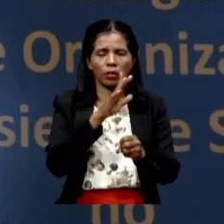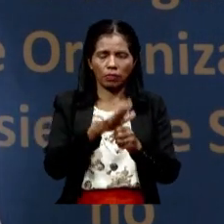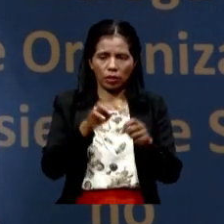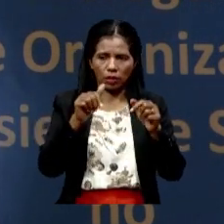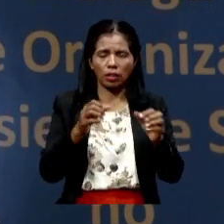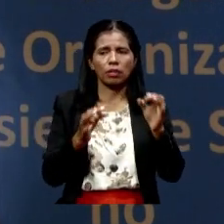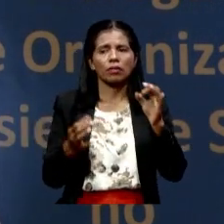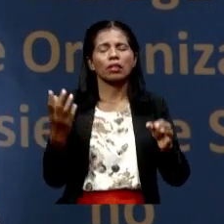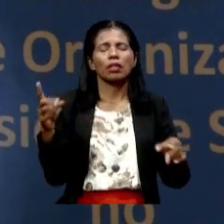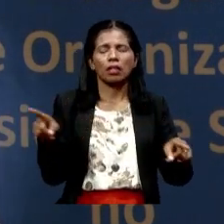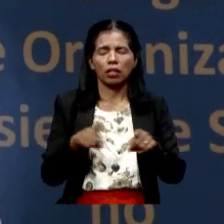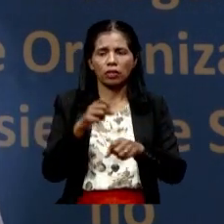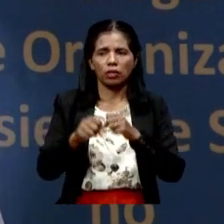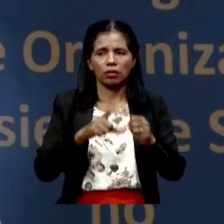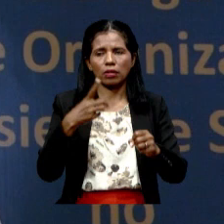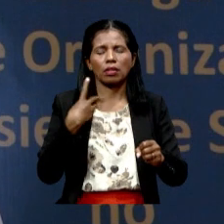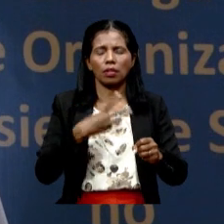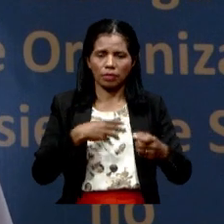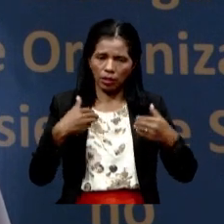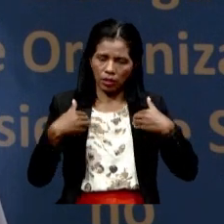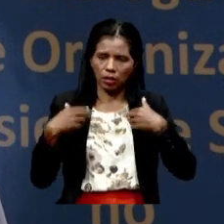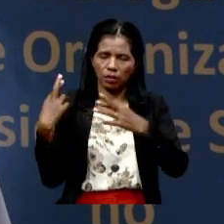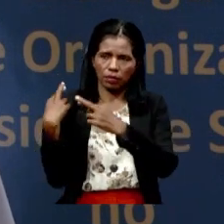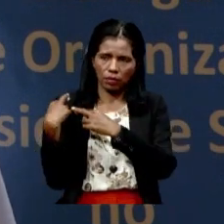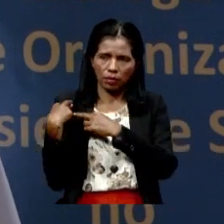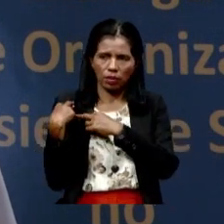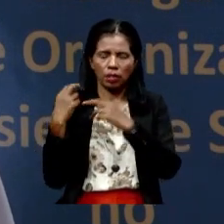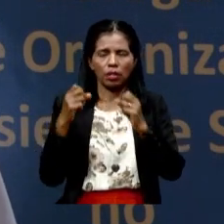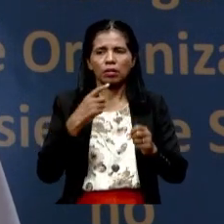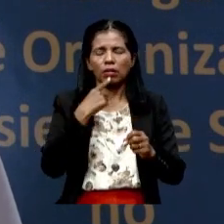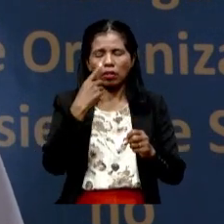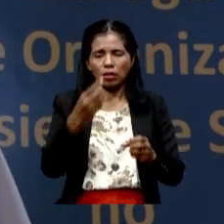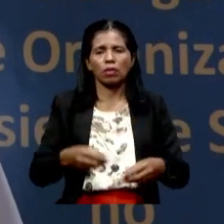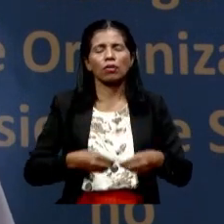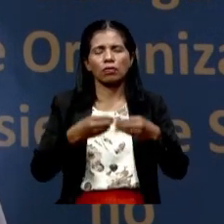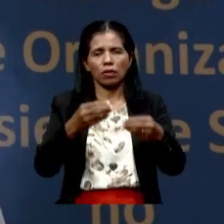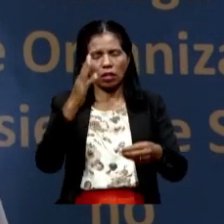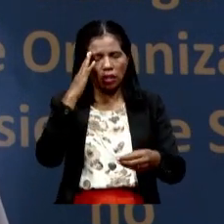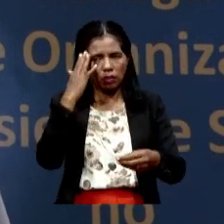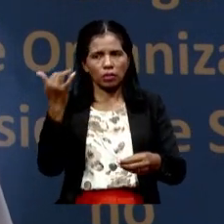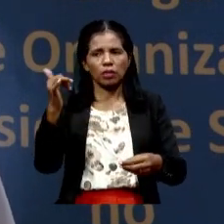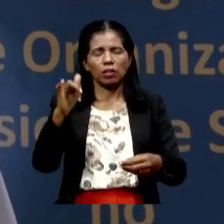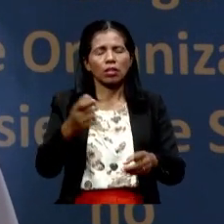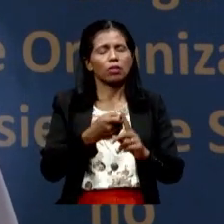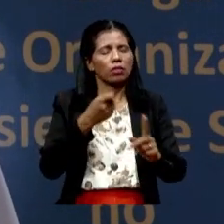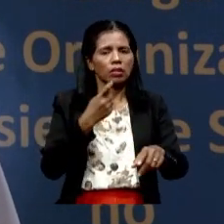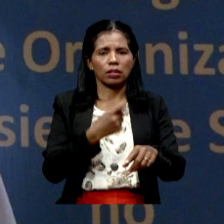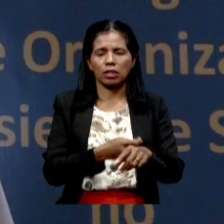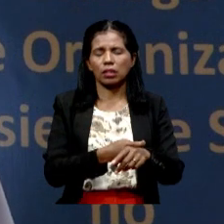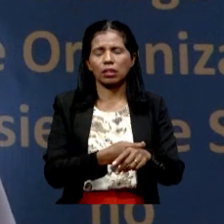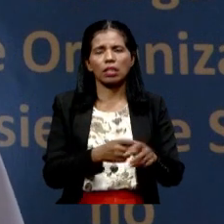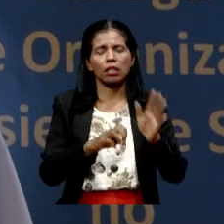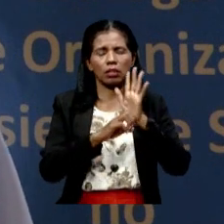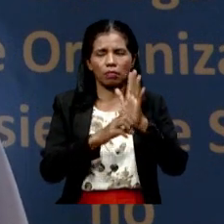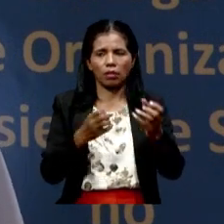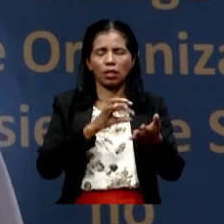la ya nudar sosial civil ami ya responsabilidade moral para atu alarga atu fo anu hela de sira lihusi meso yen ita